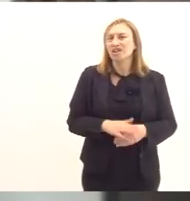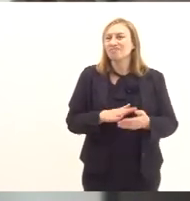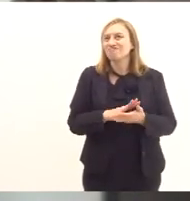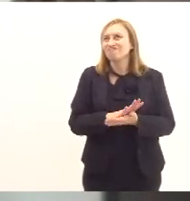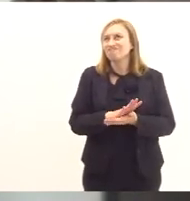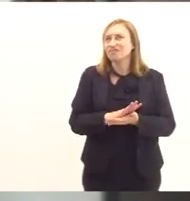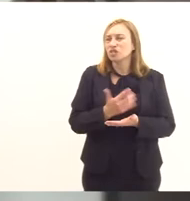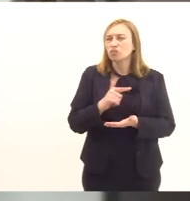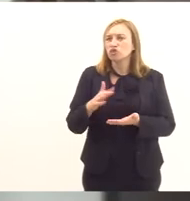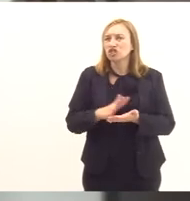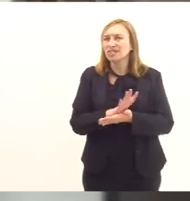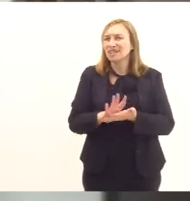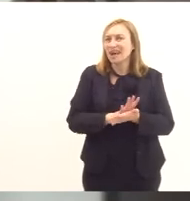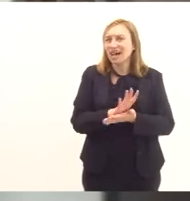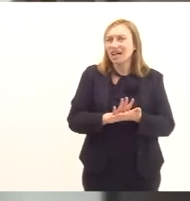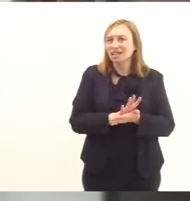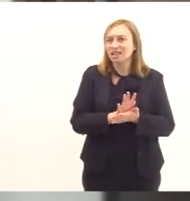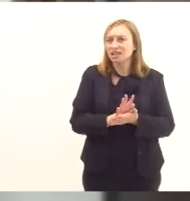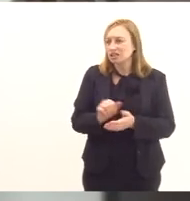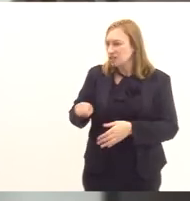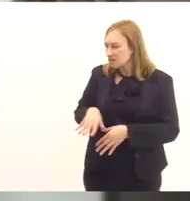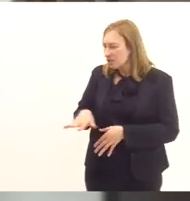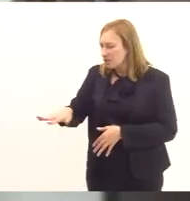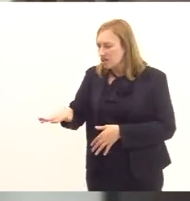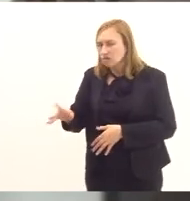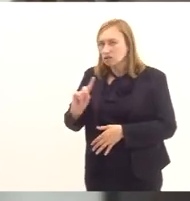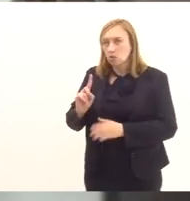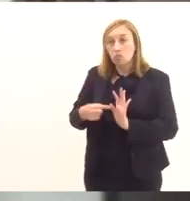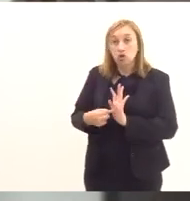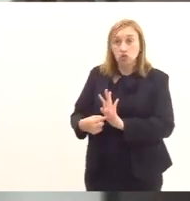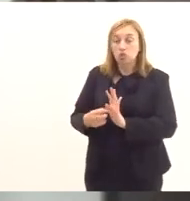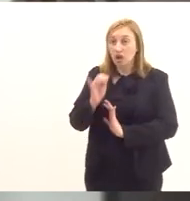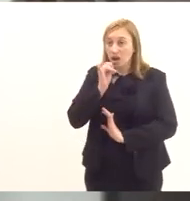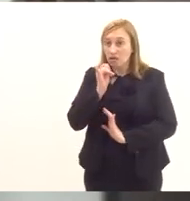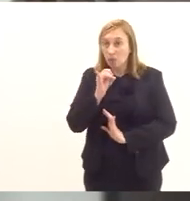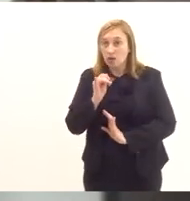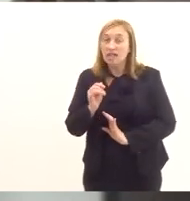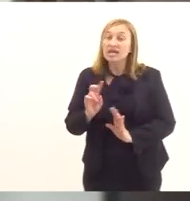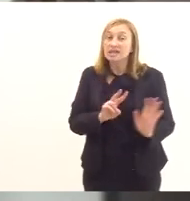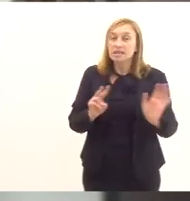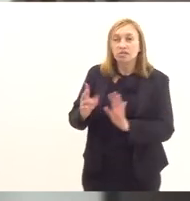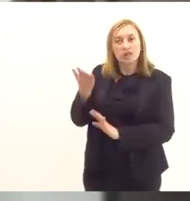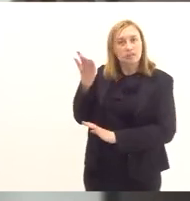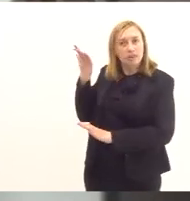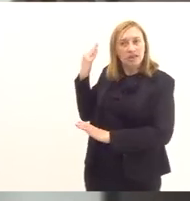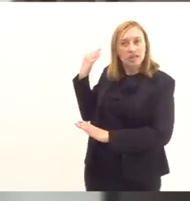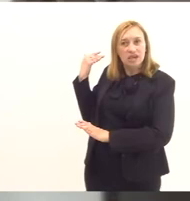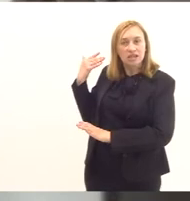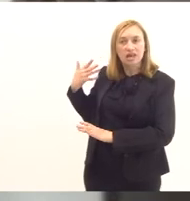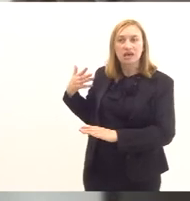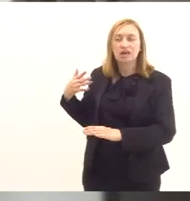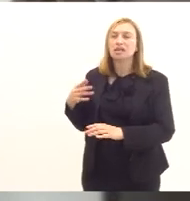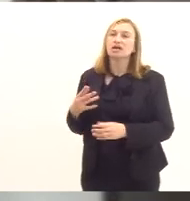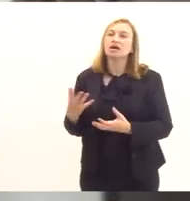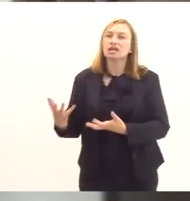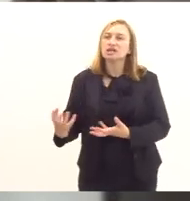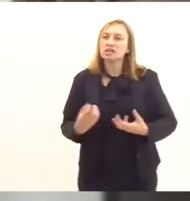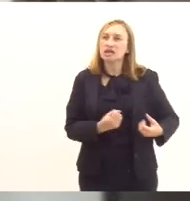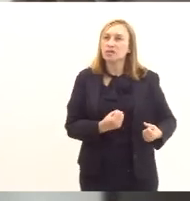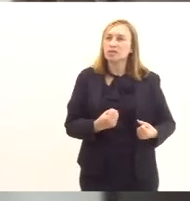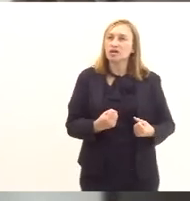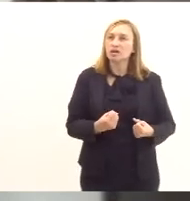tinha nada ainda Natal com relação às Comunidades ainda não aparecendo aquele relatório semana passada a gente recebeu na Câmara o